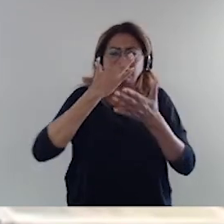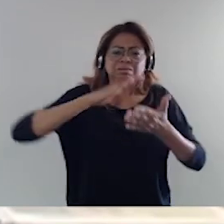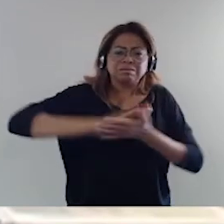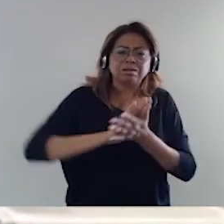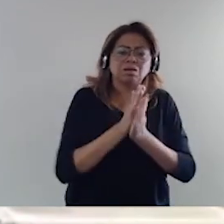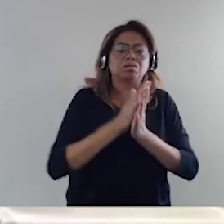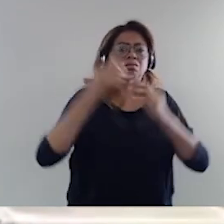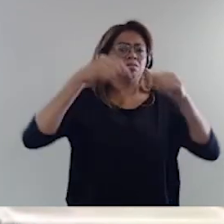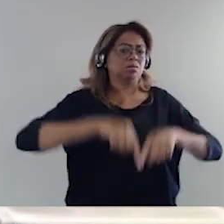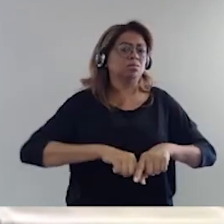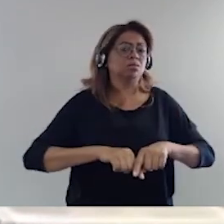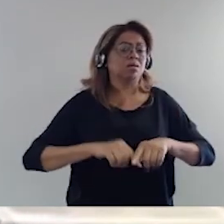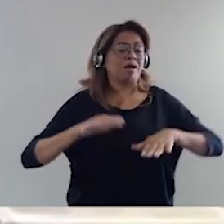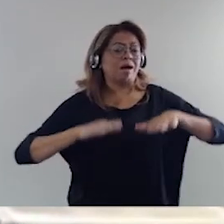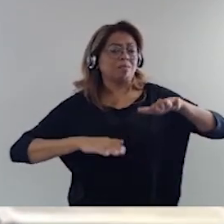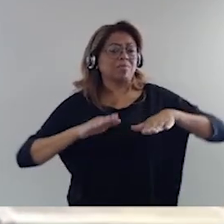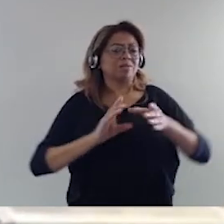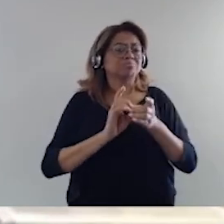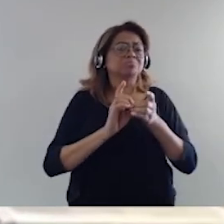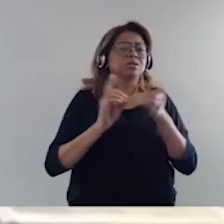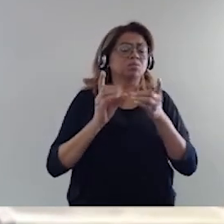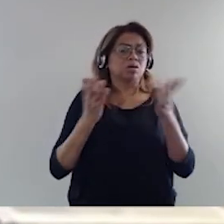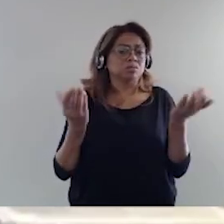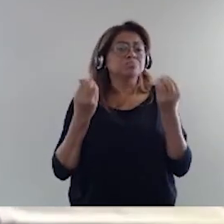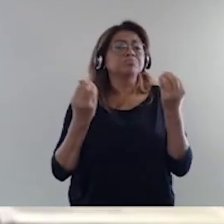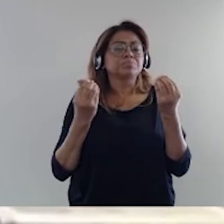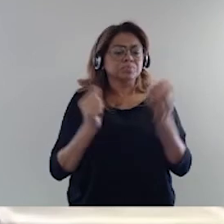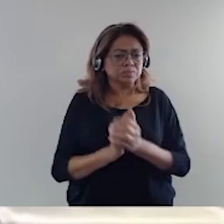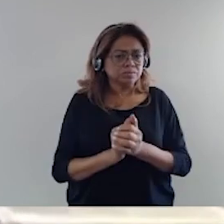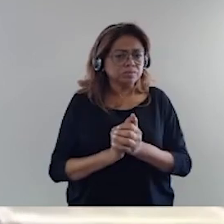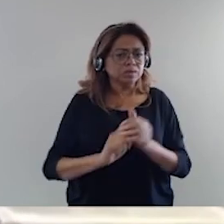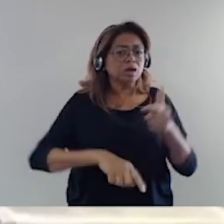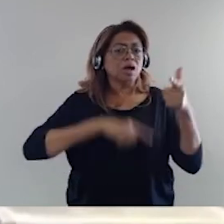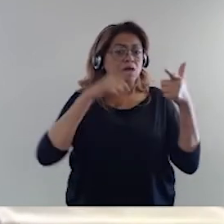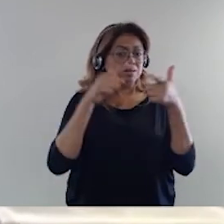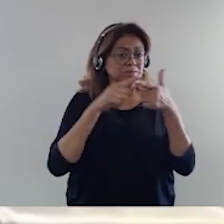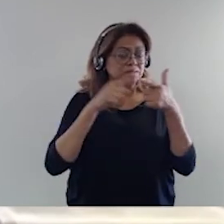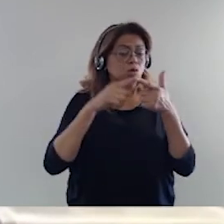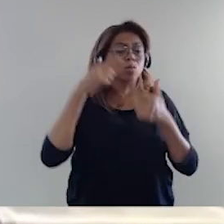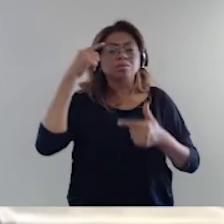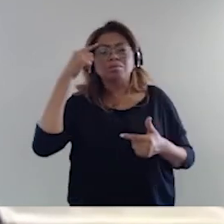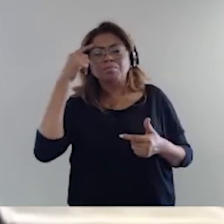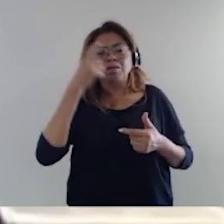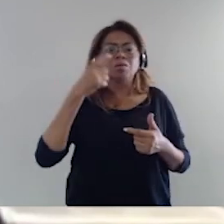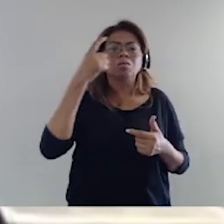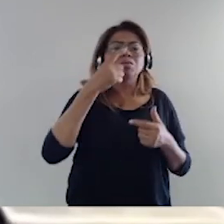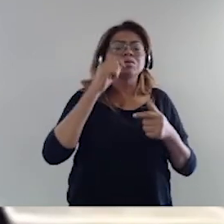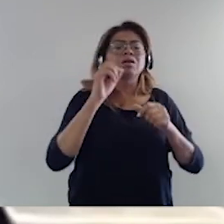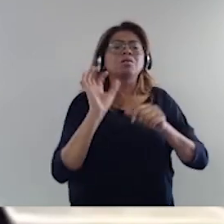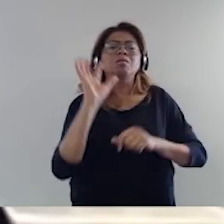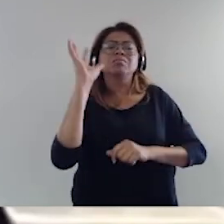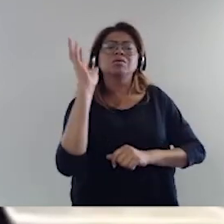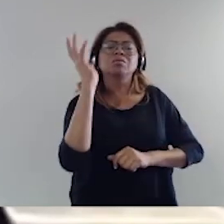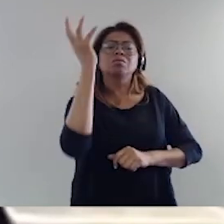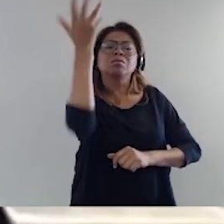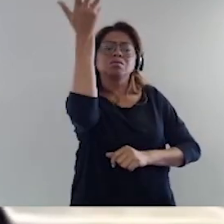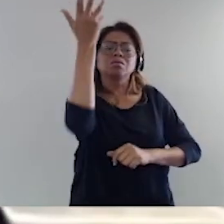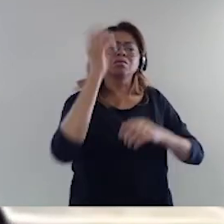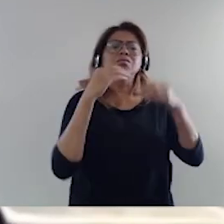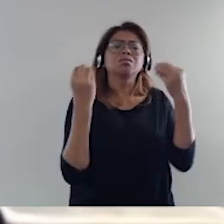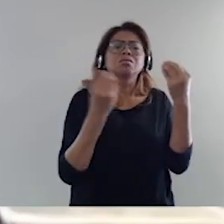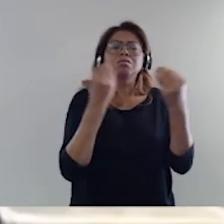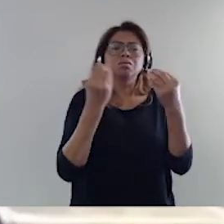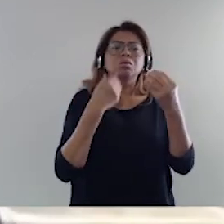democracia. A minha segunda preocupação era com a mudança climática e os problemas